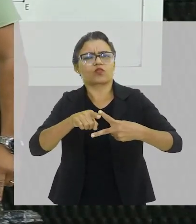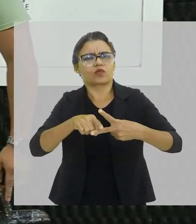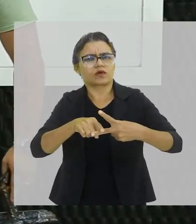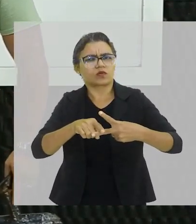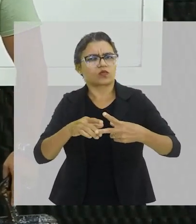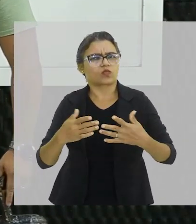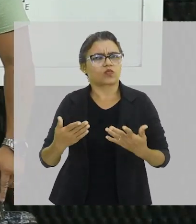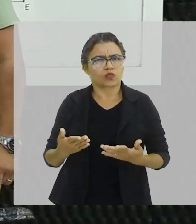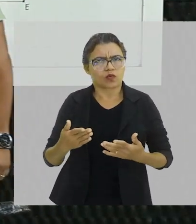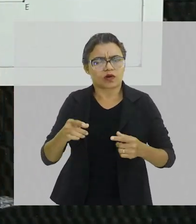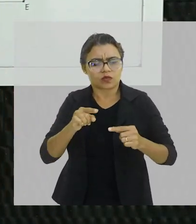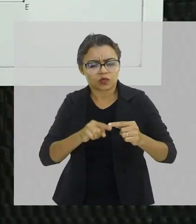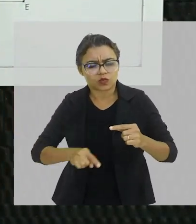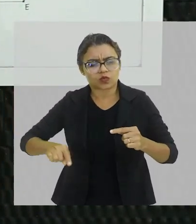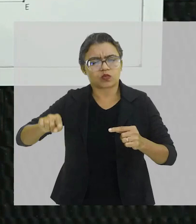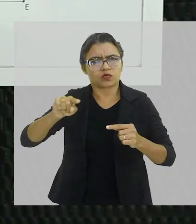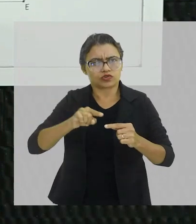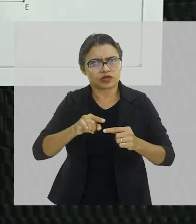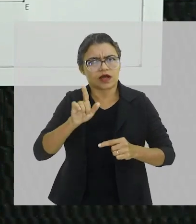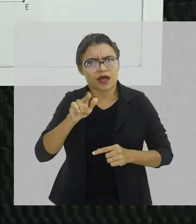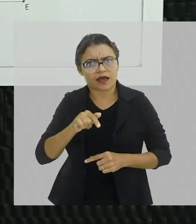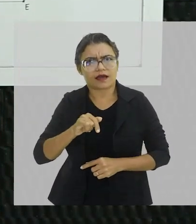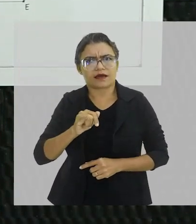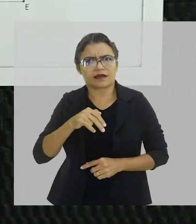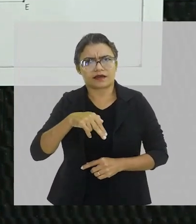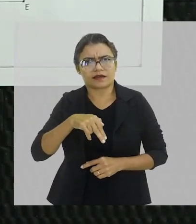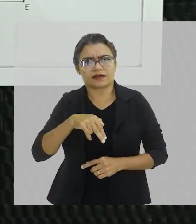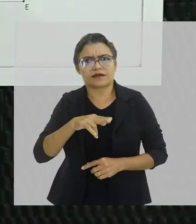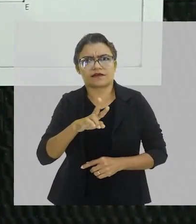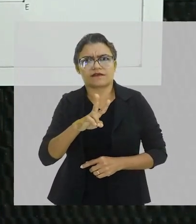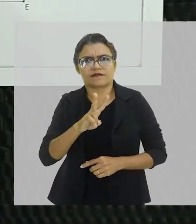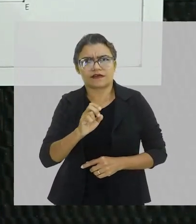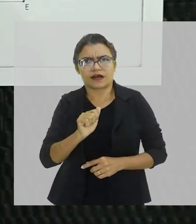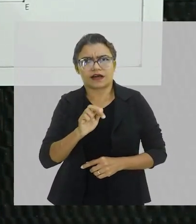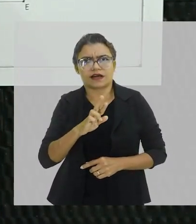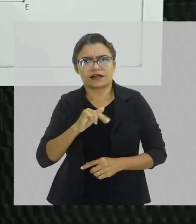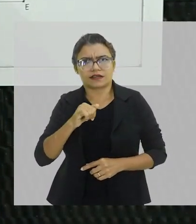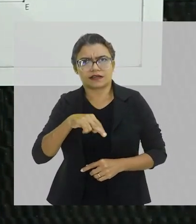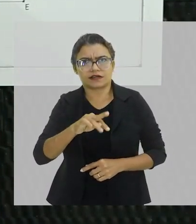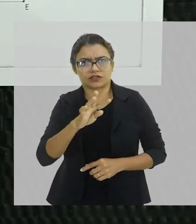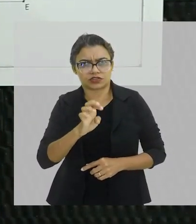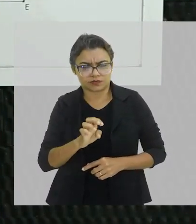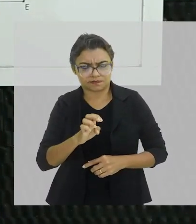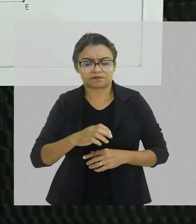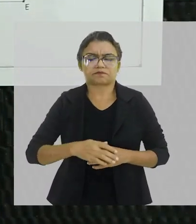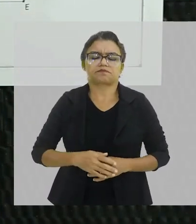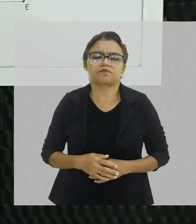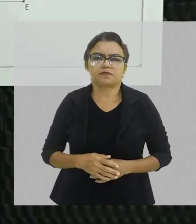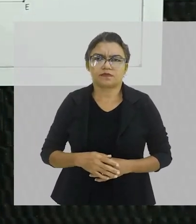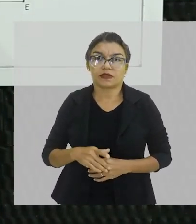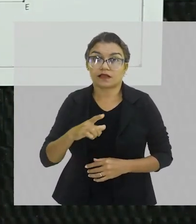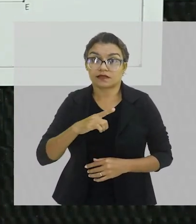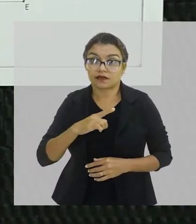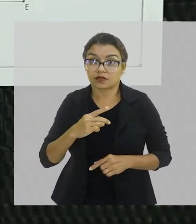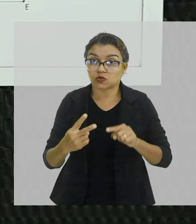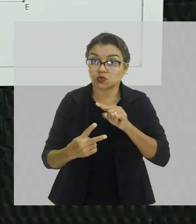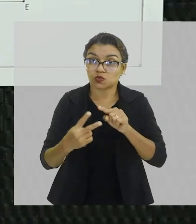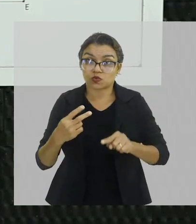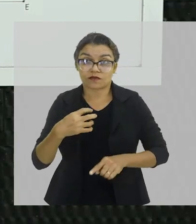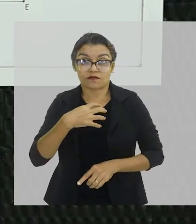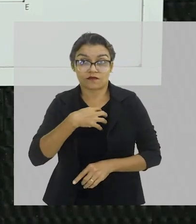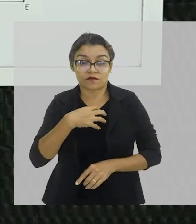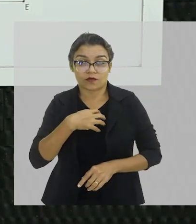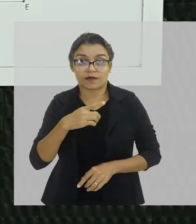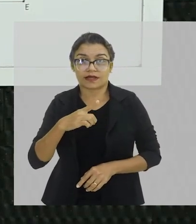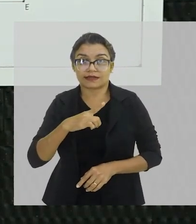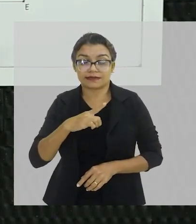gira, né? E se torna invariante. Olha só, vamos fazer de duas maneiras. A gente pode aqui, como existe aqui um